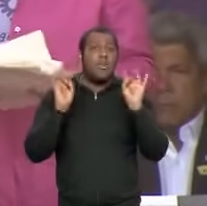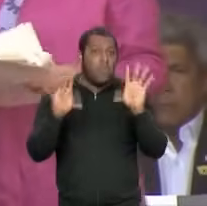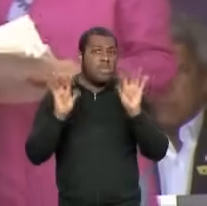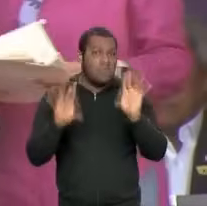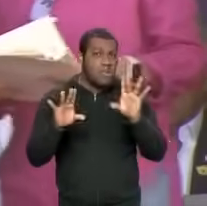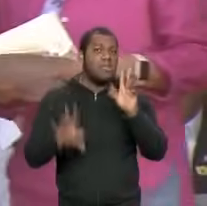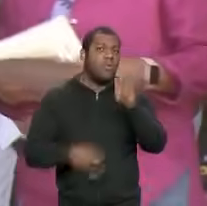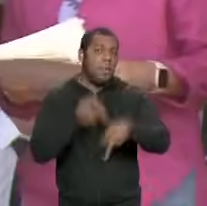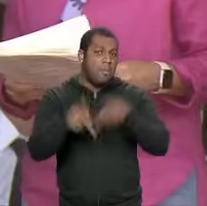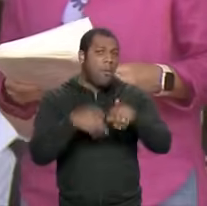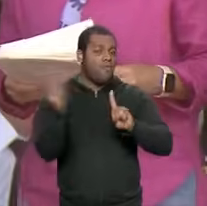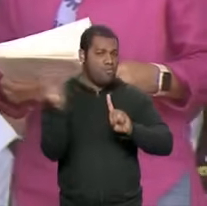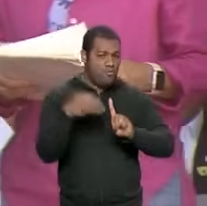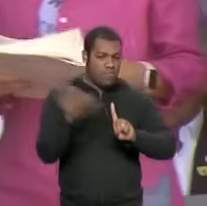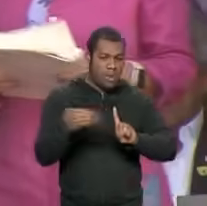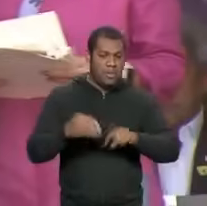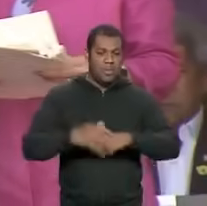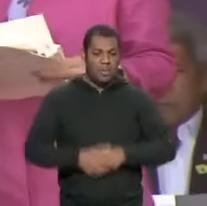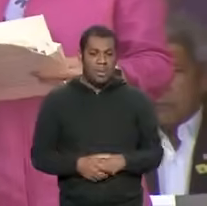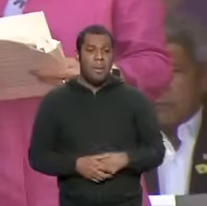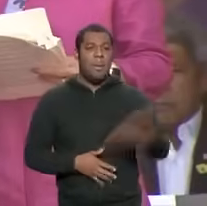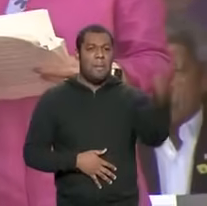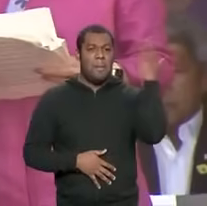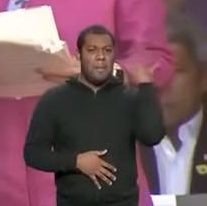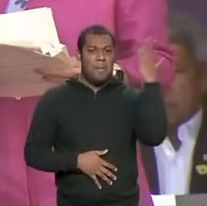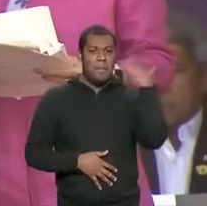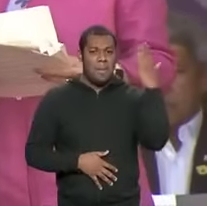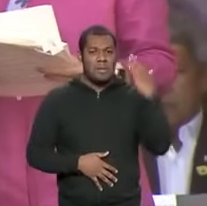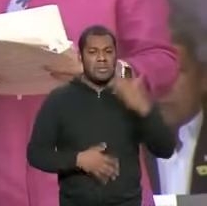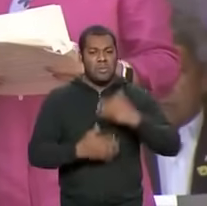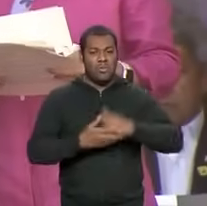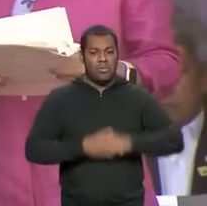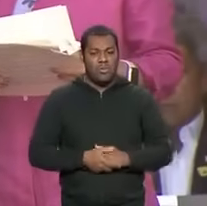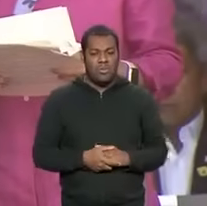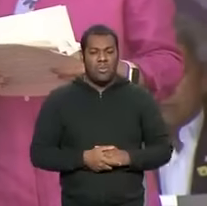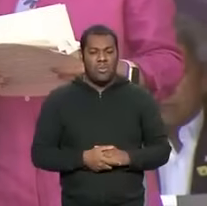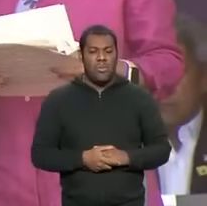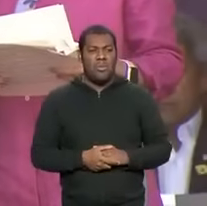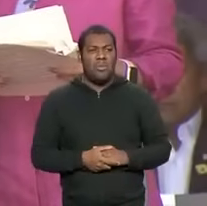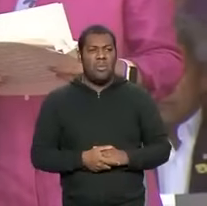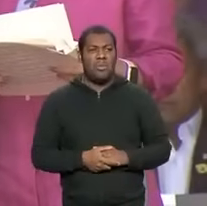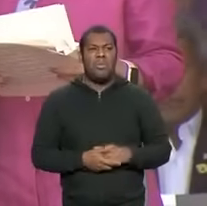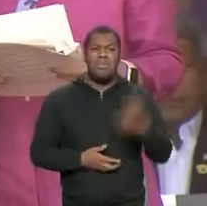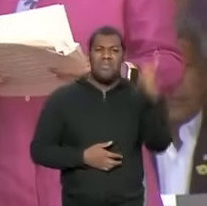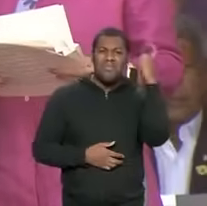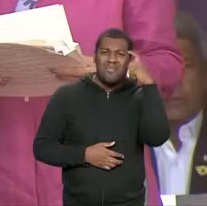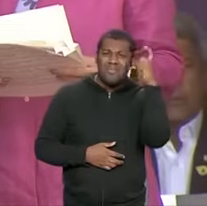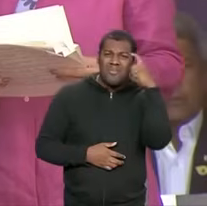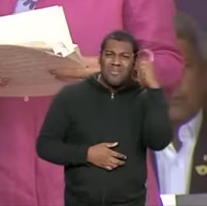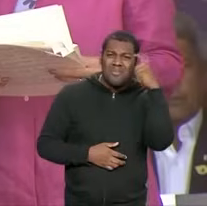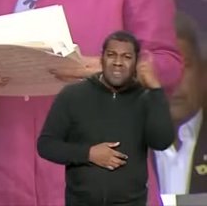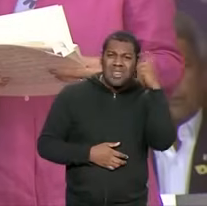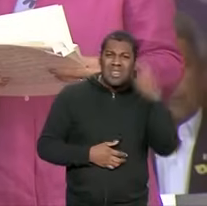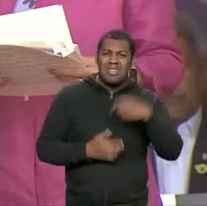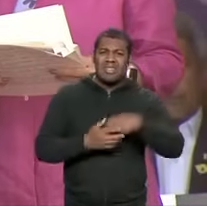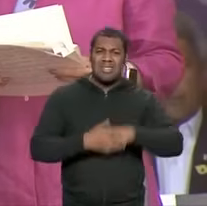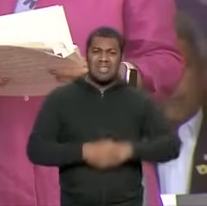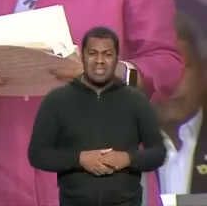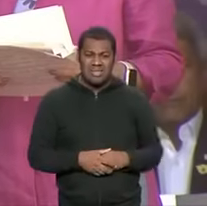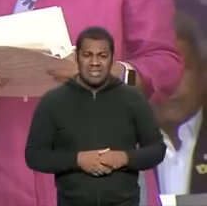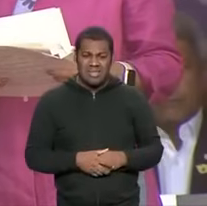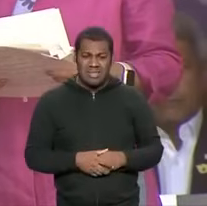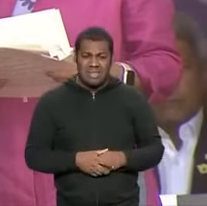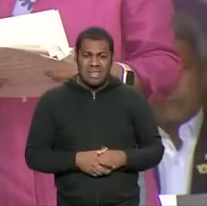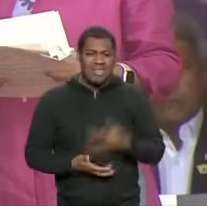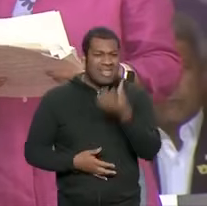precisam naquela época Nenhum de nós poderia imaginar pelo que passaríamos menos de uma